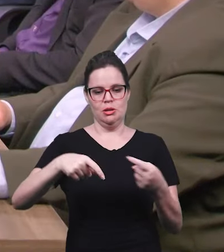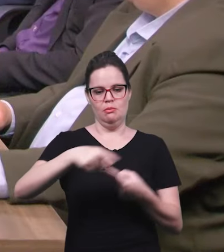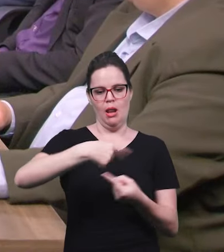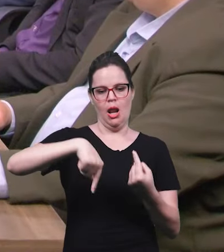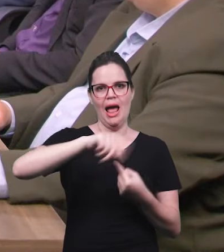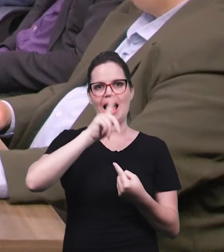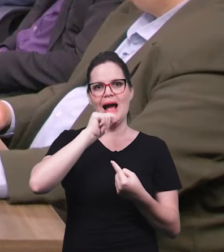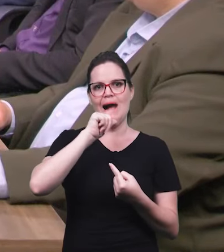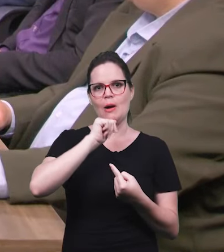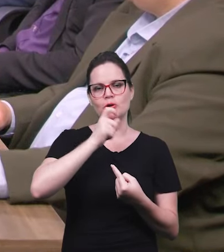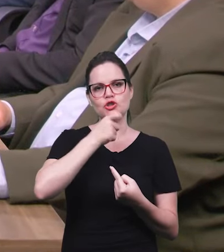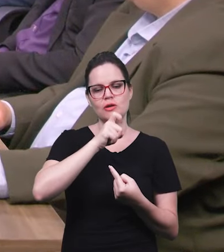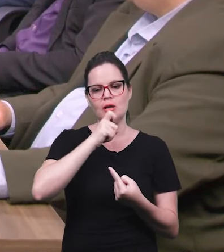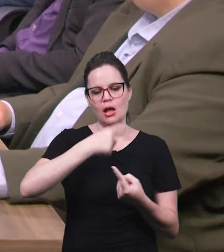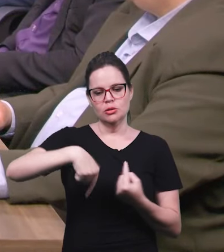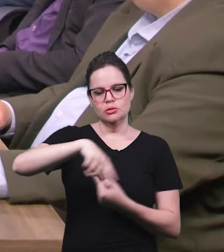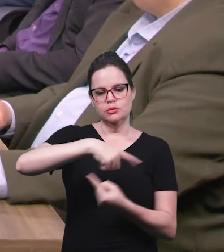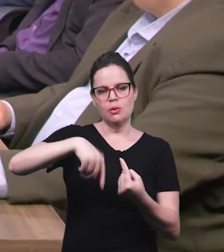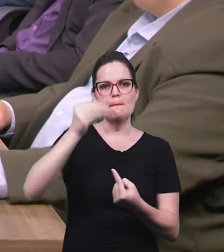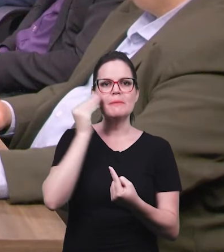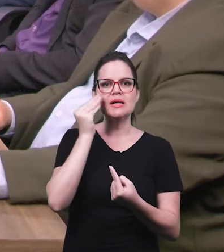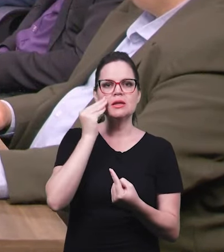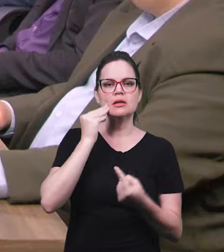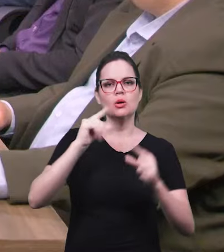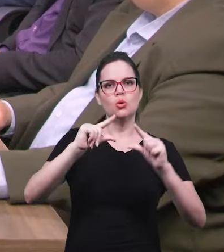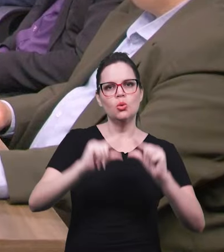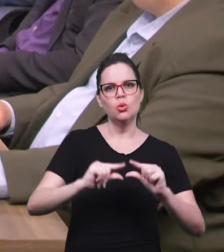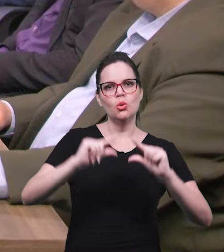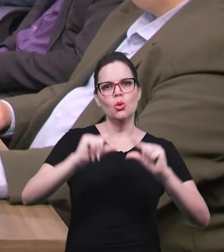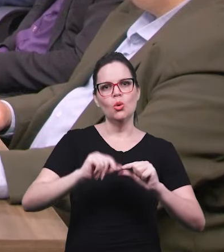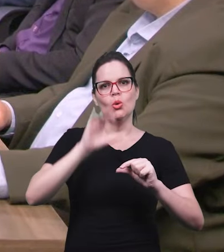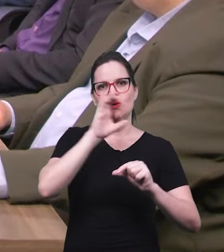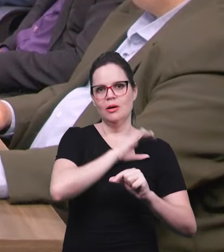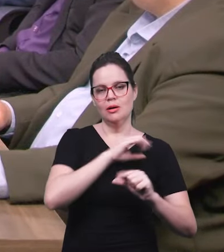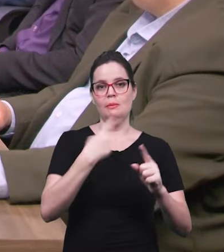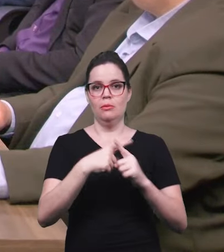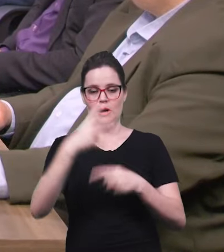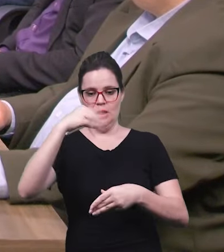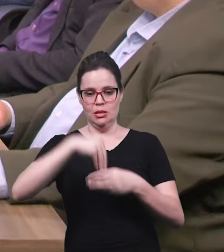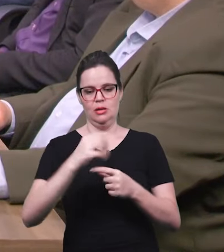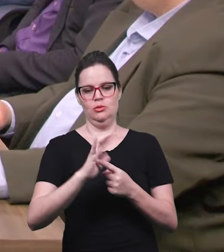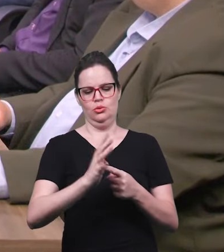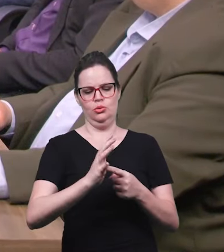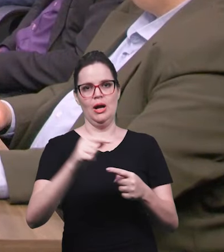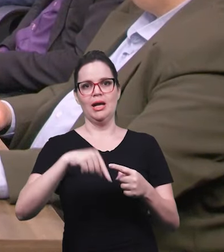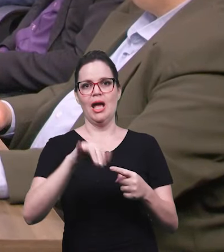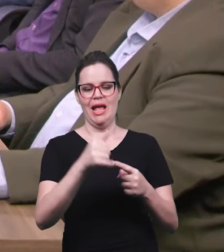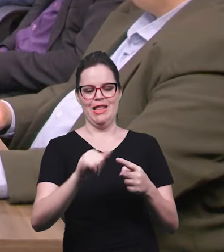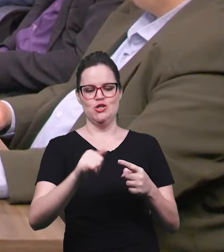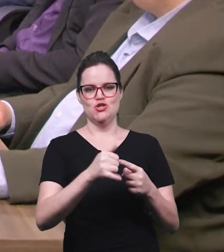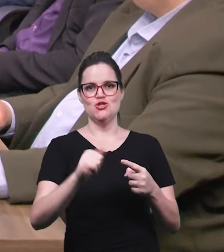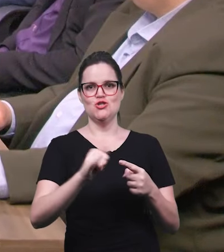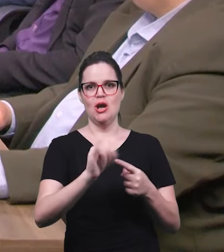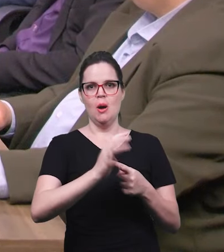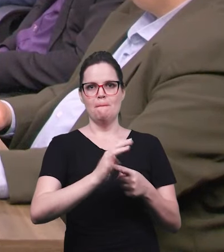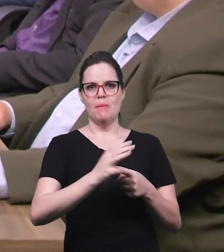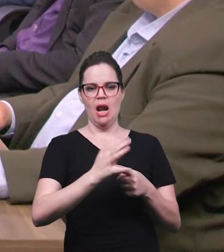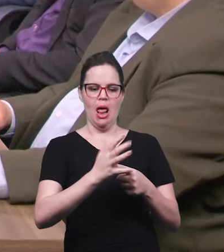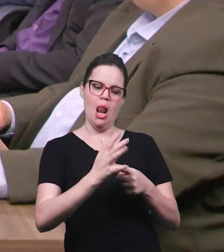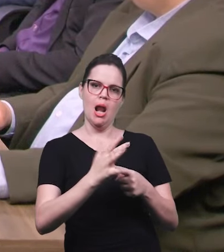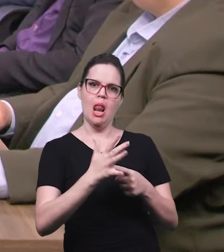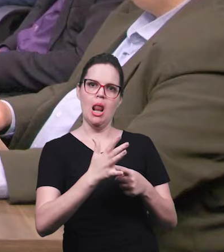o motor tem, porque ele gera calor. Na verdade, toda a energia dele está focada em ele